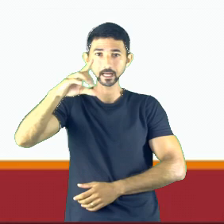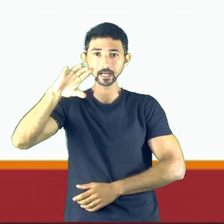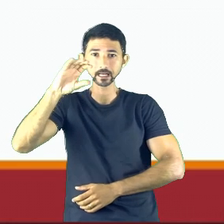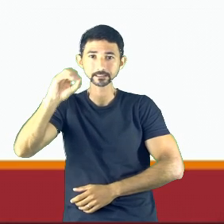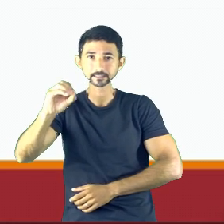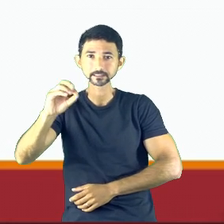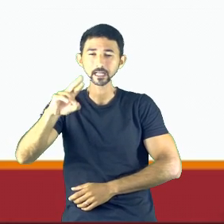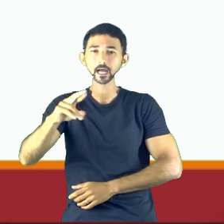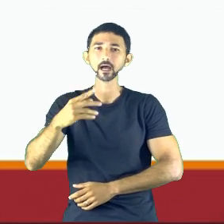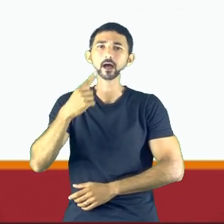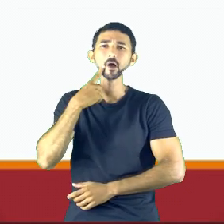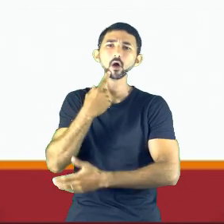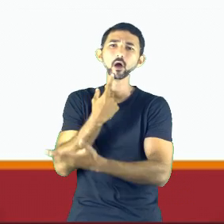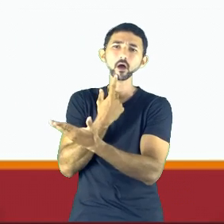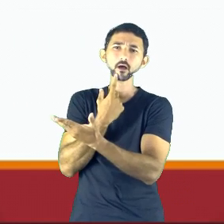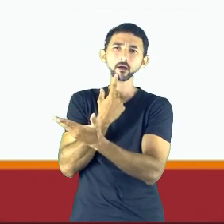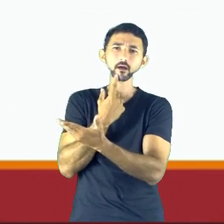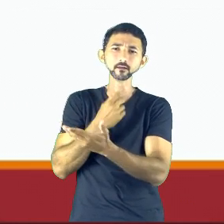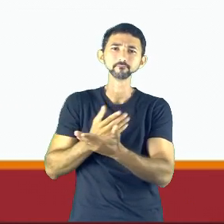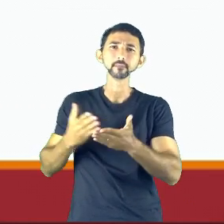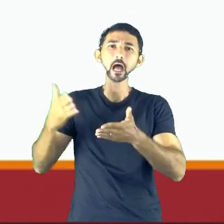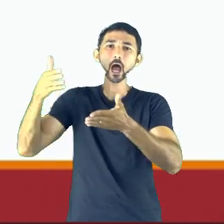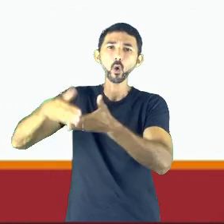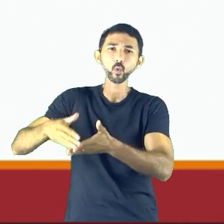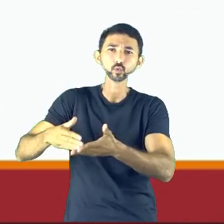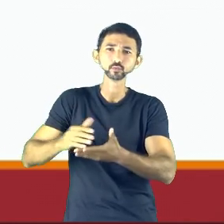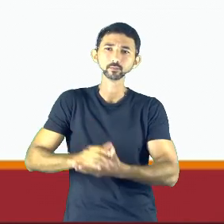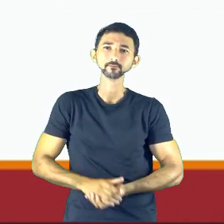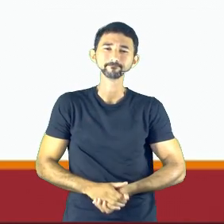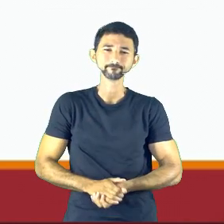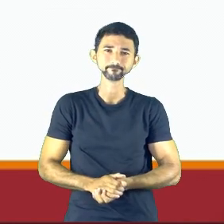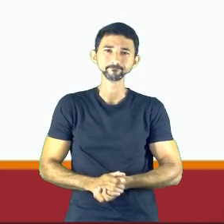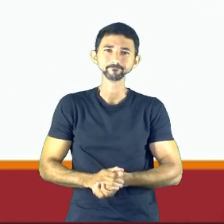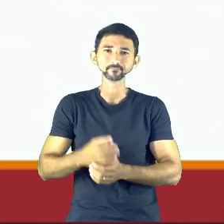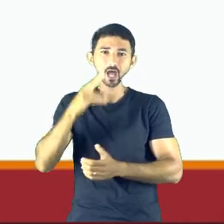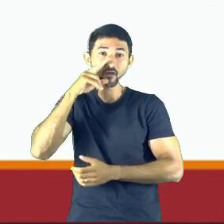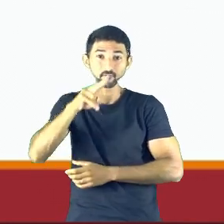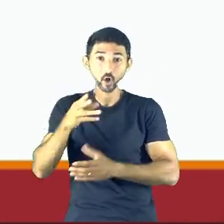Abraçar. Qual foi a mais forte? Muito bem. A última